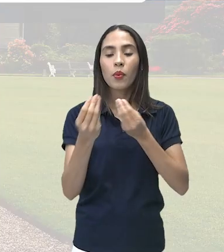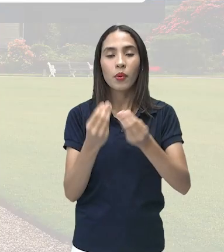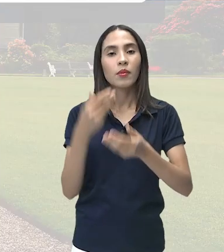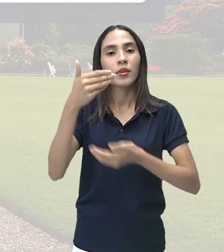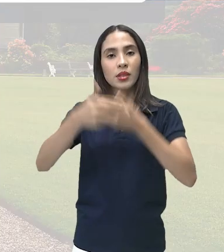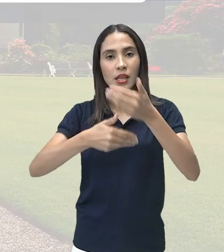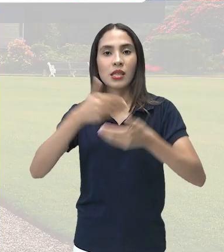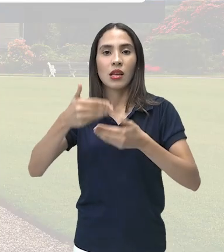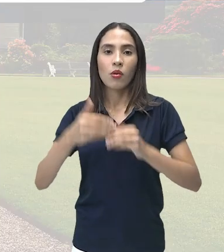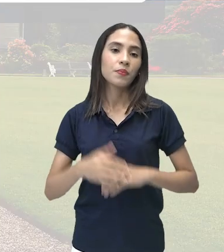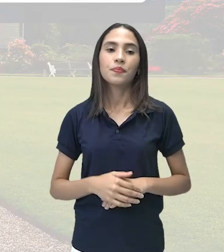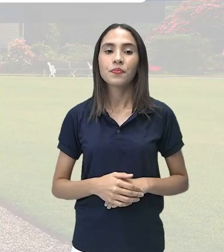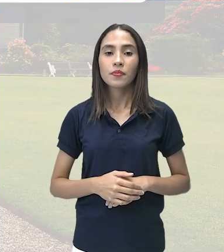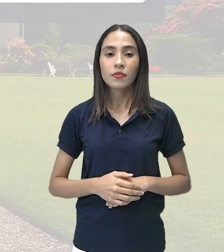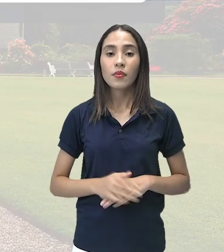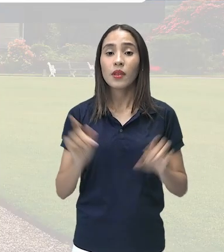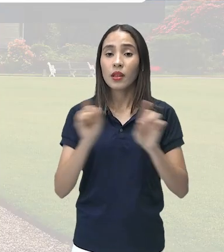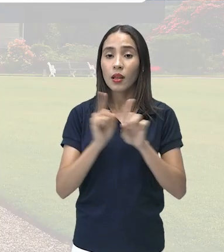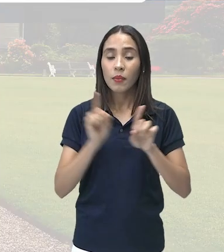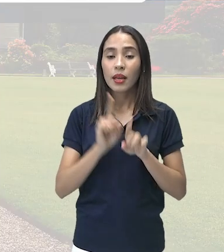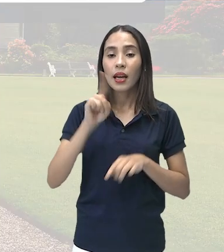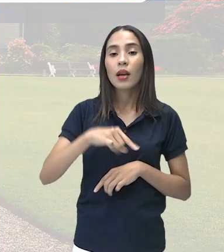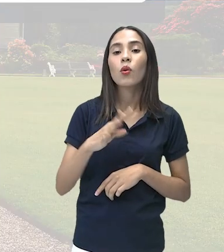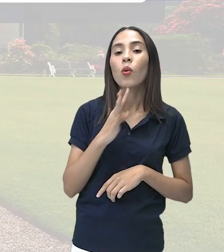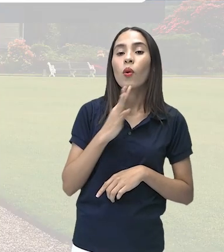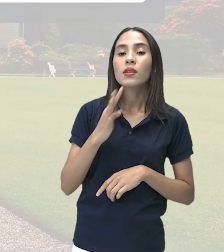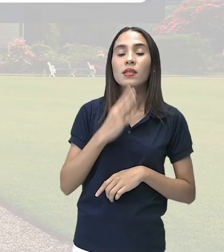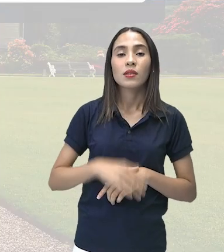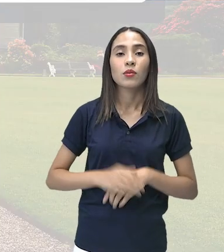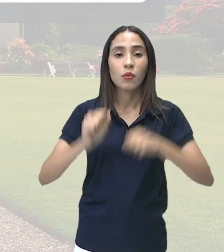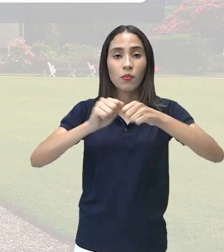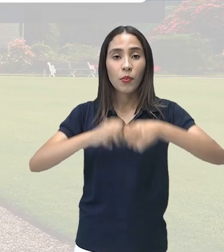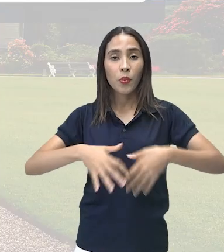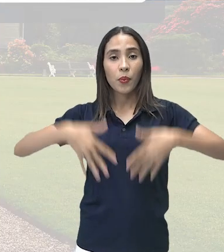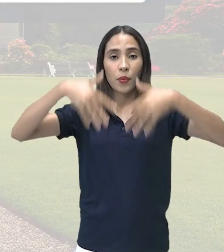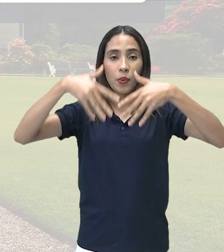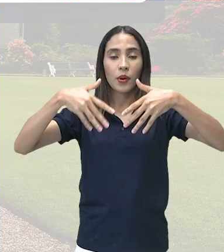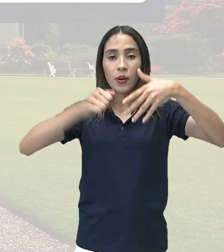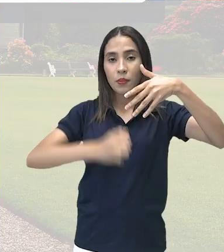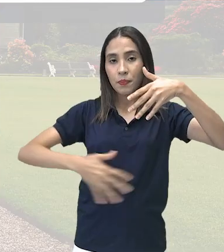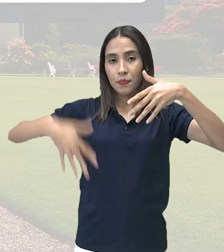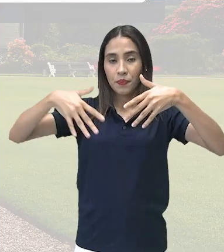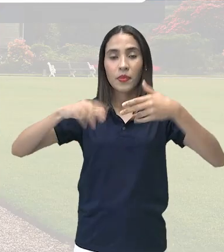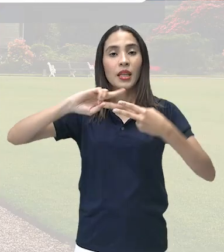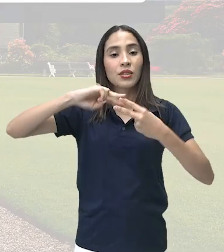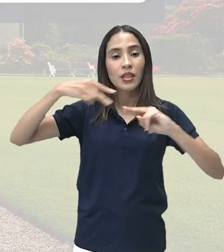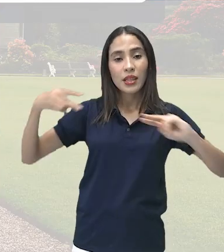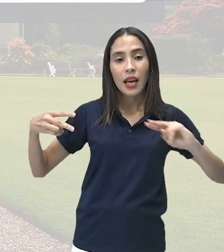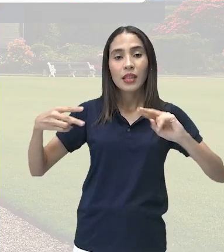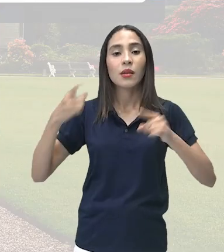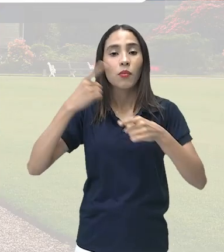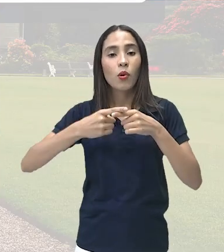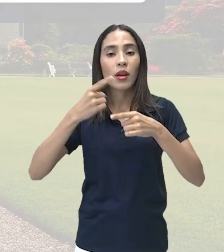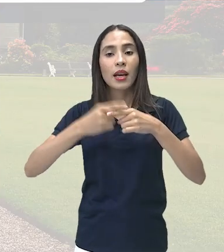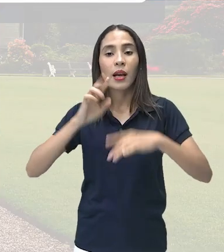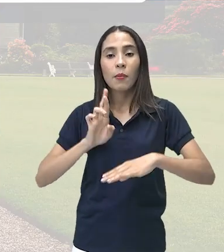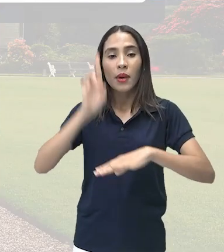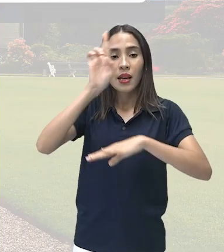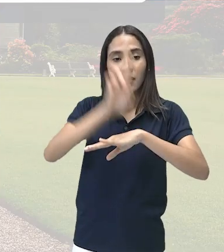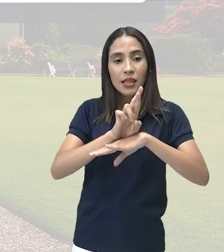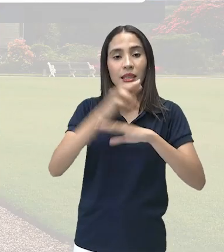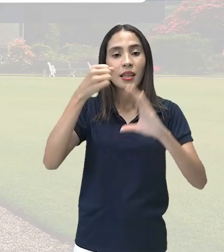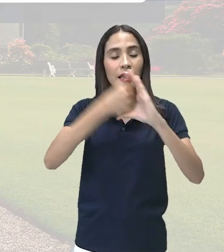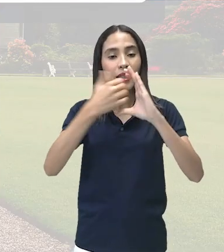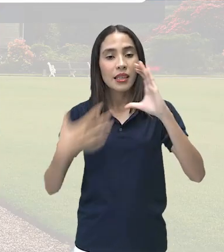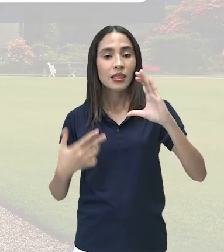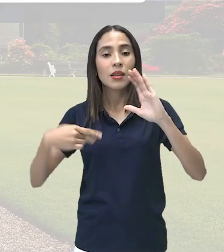sendo passadas ao longo das gerações. Ele, conhecido também como árvore genealógica genética, pois representa